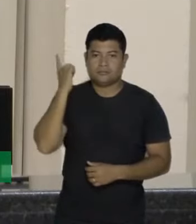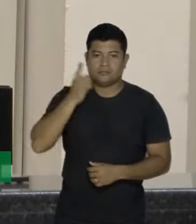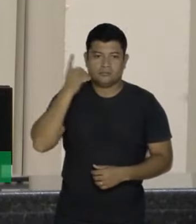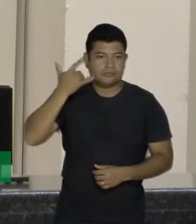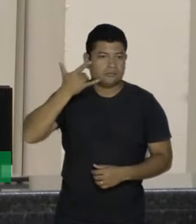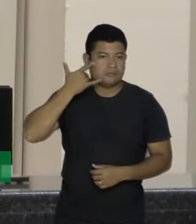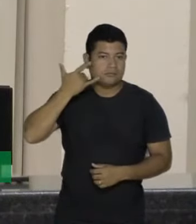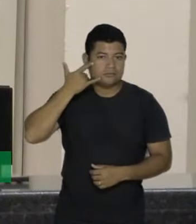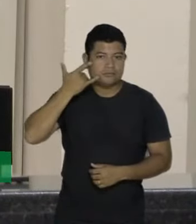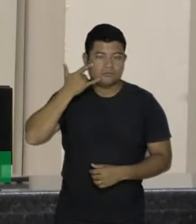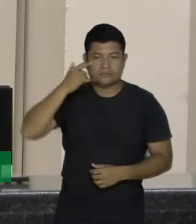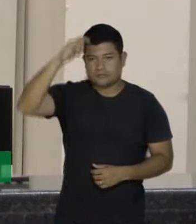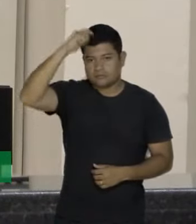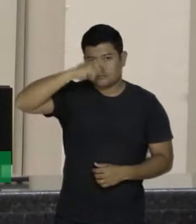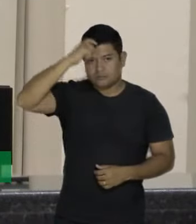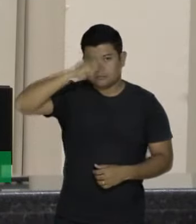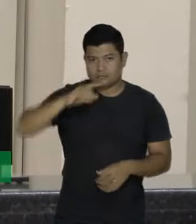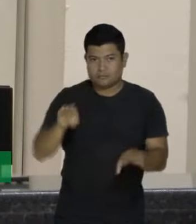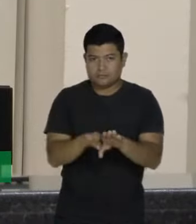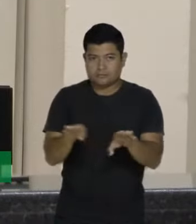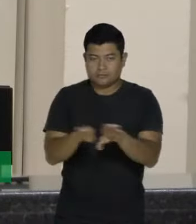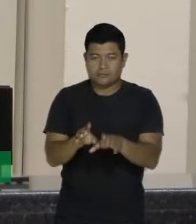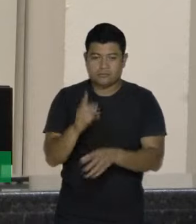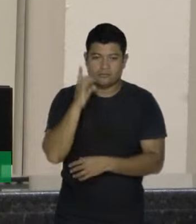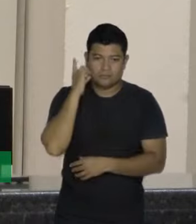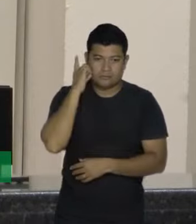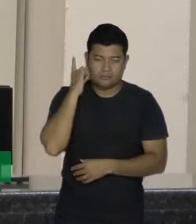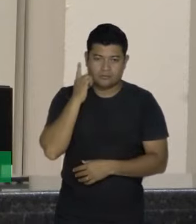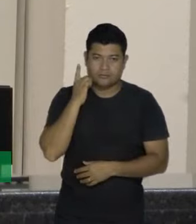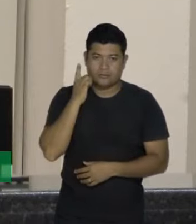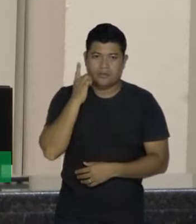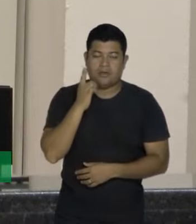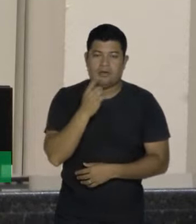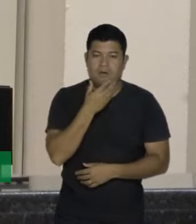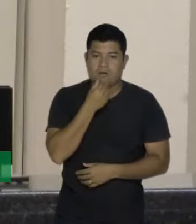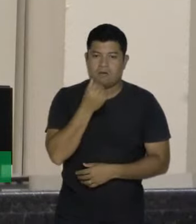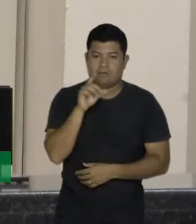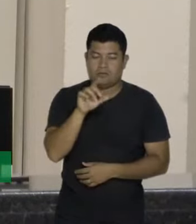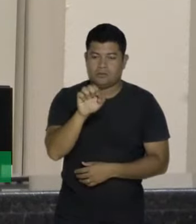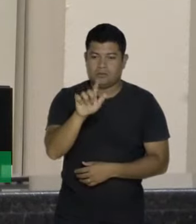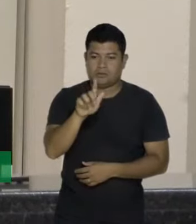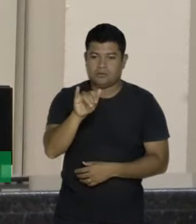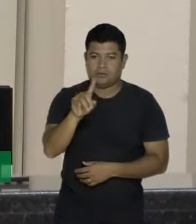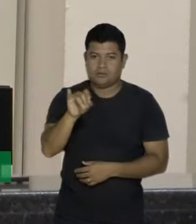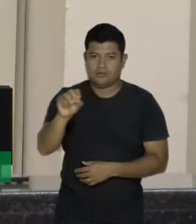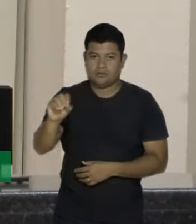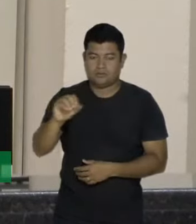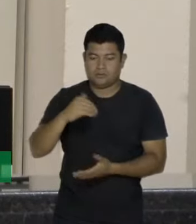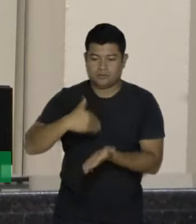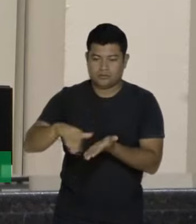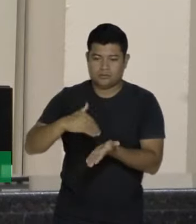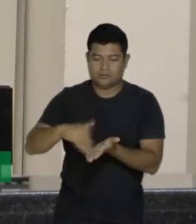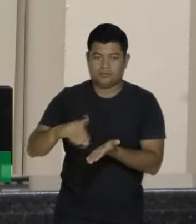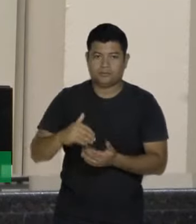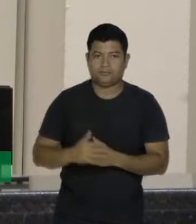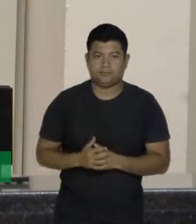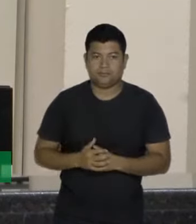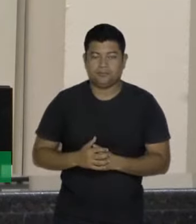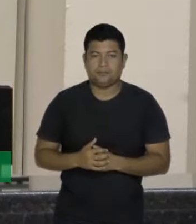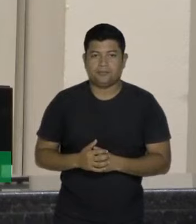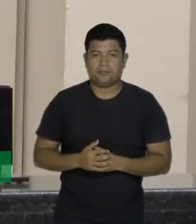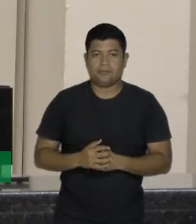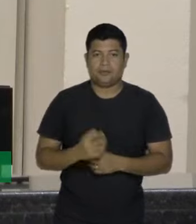Nadal, Maurício Scudillac e delegado Egídio, secretariada pelo delegado Egídio. Às 9 horas do dia